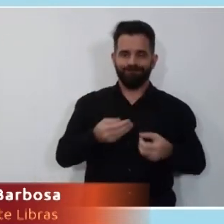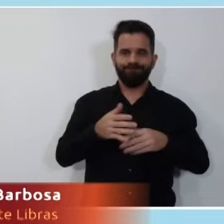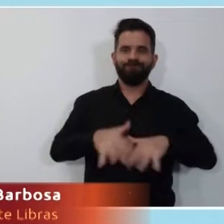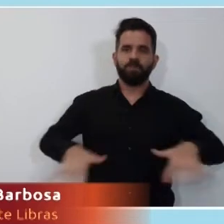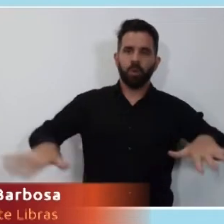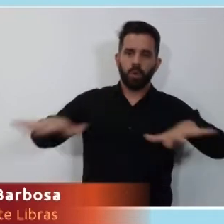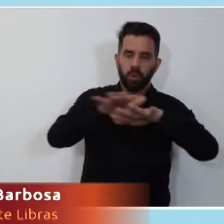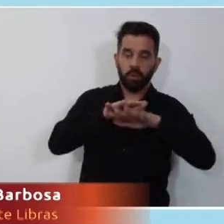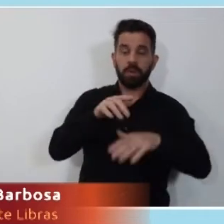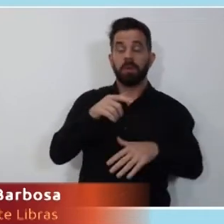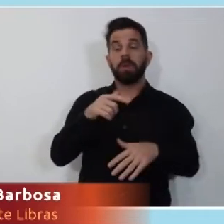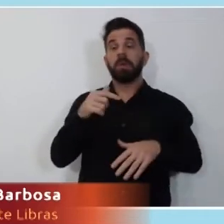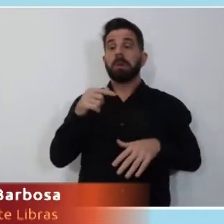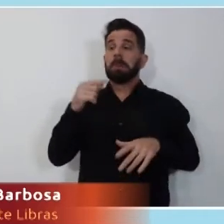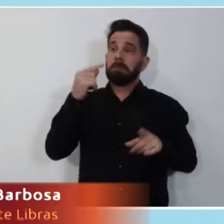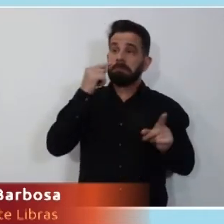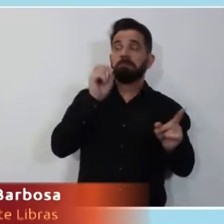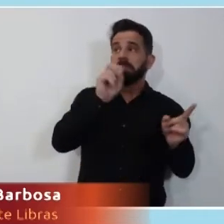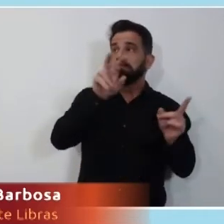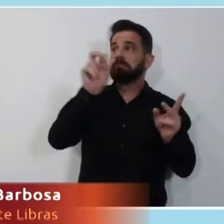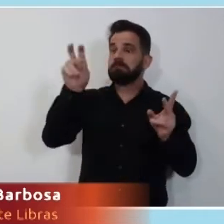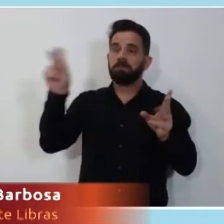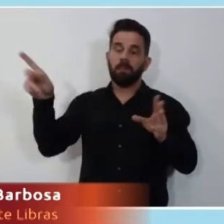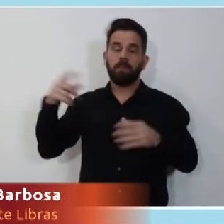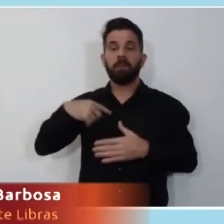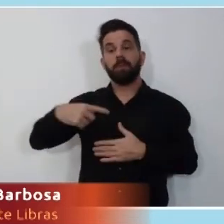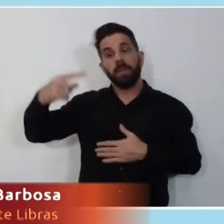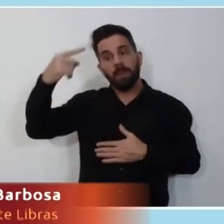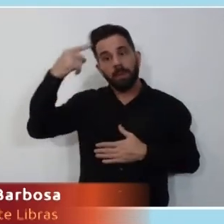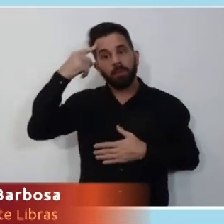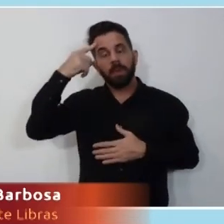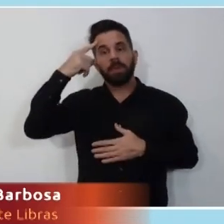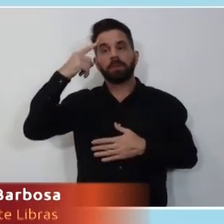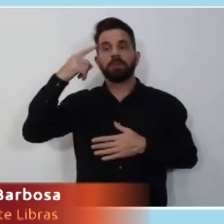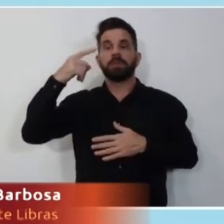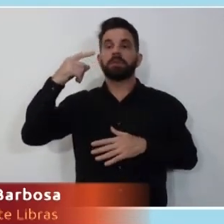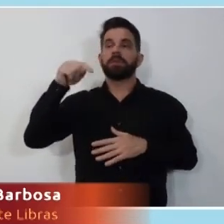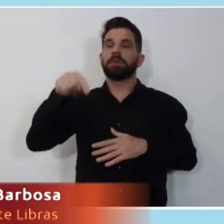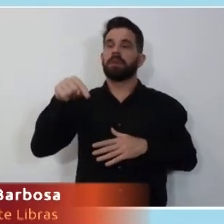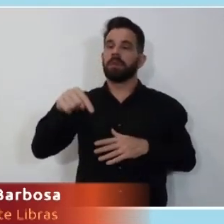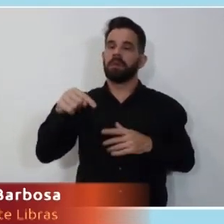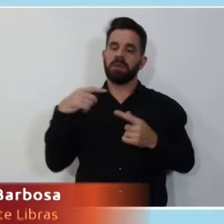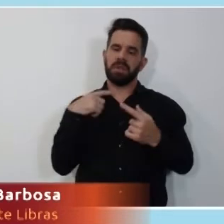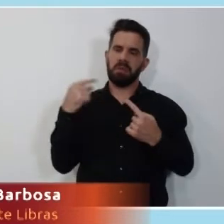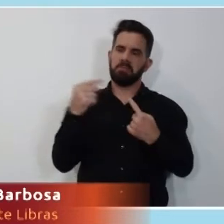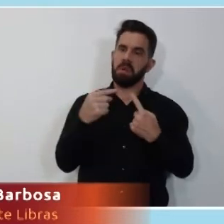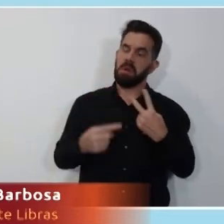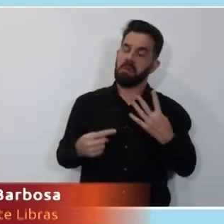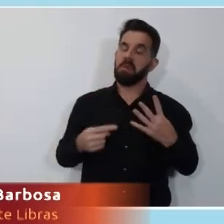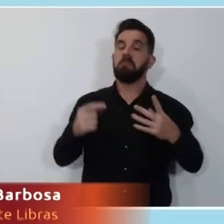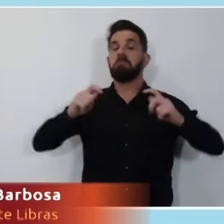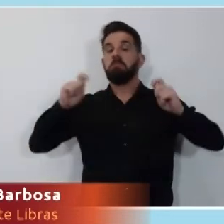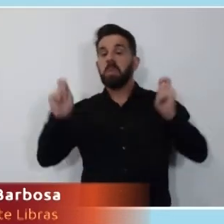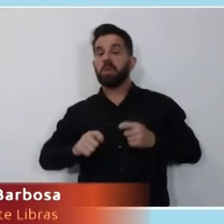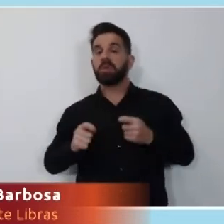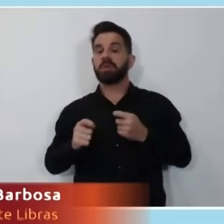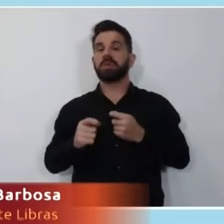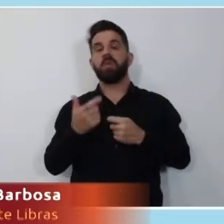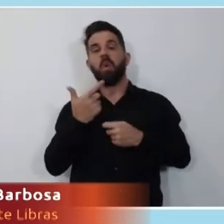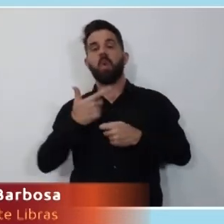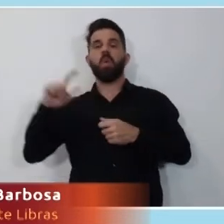experimentando hoje em dia, né, é pensar em explorar novas opções de mercado, novas oportunidades de mercado. Então,